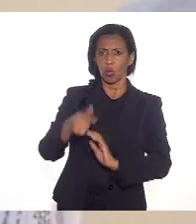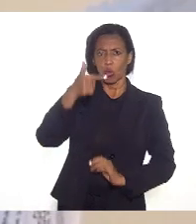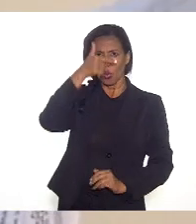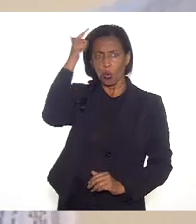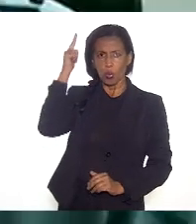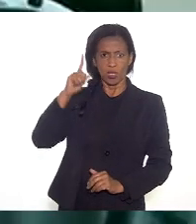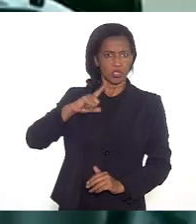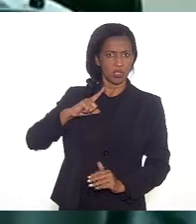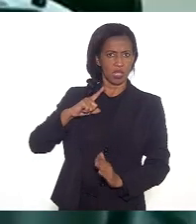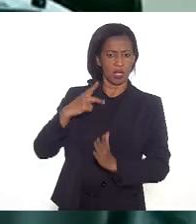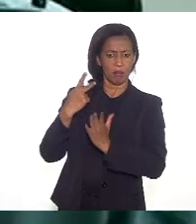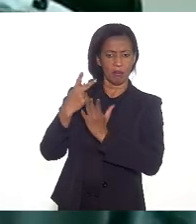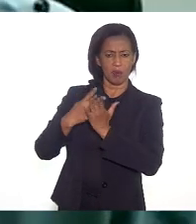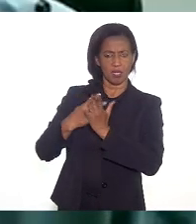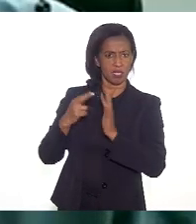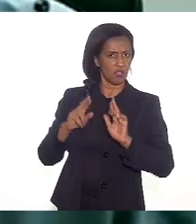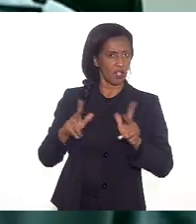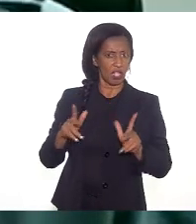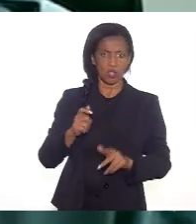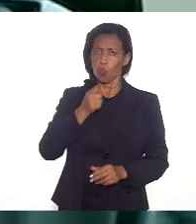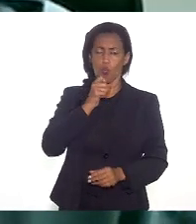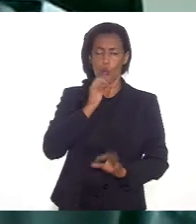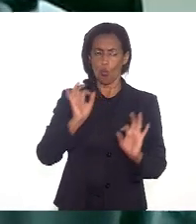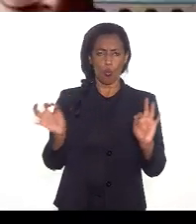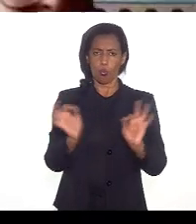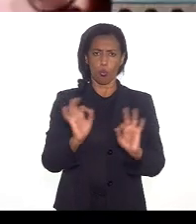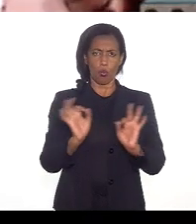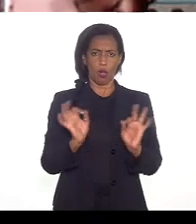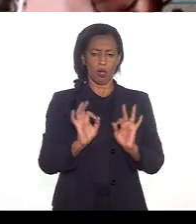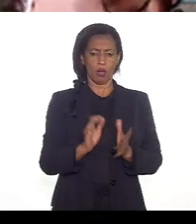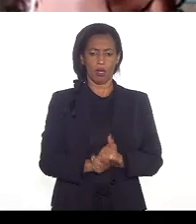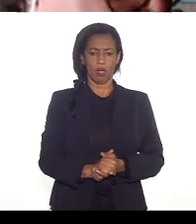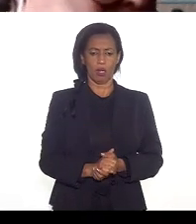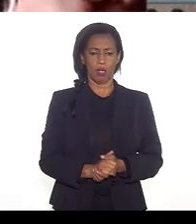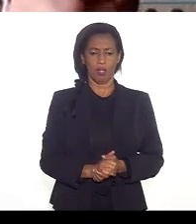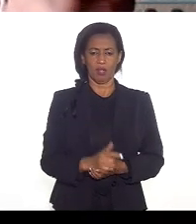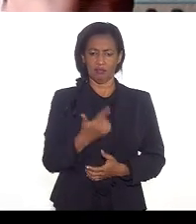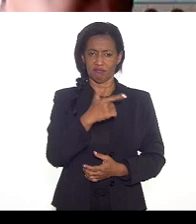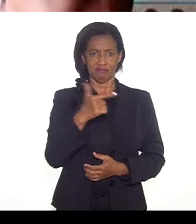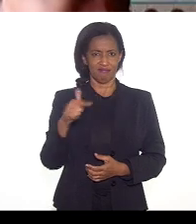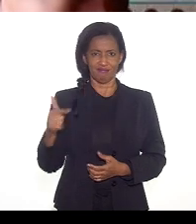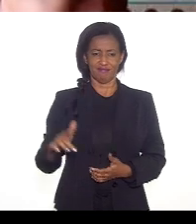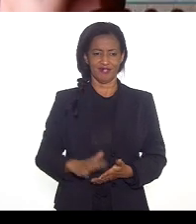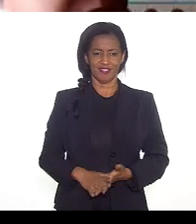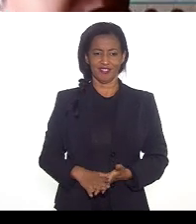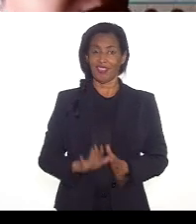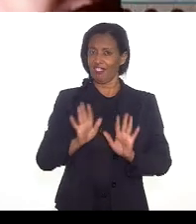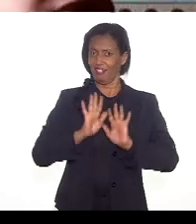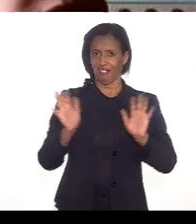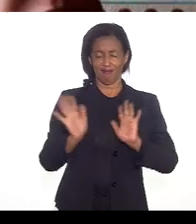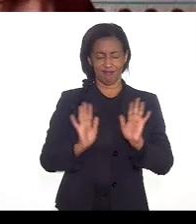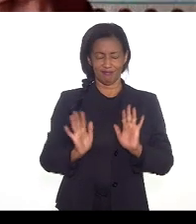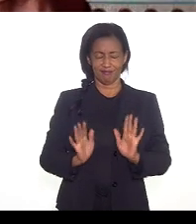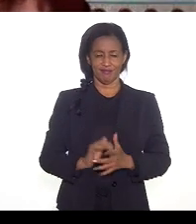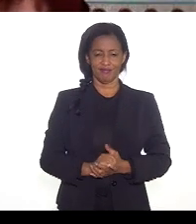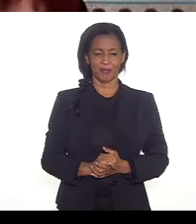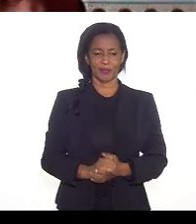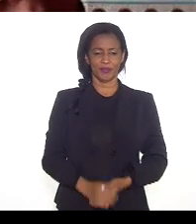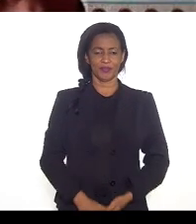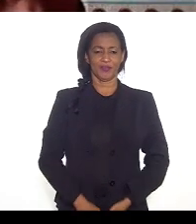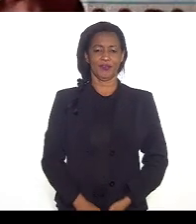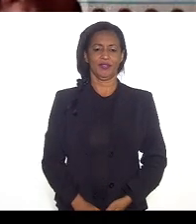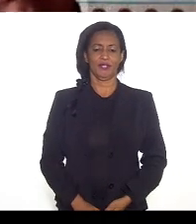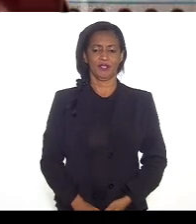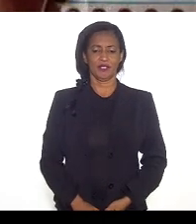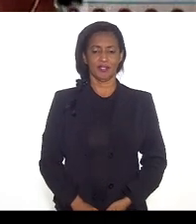deputado? Não. Eu tenho, Mica. Eu não Não, tá bom, tá bom. Não tem